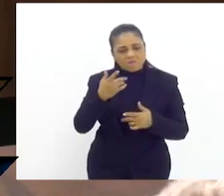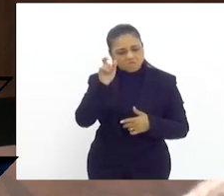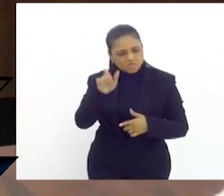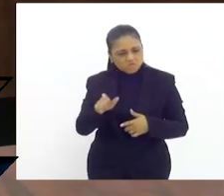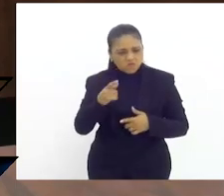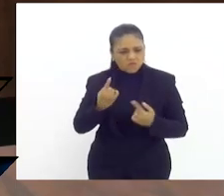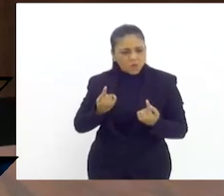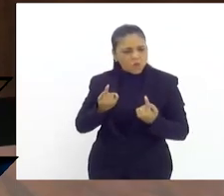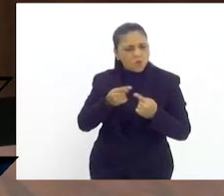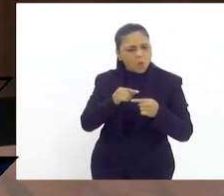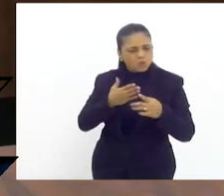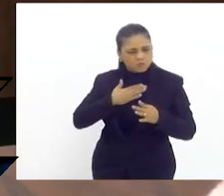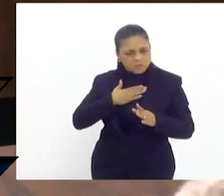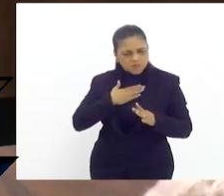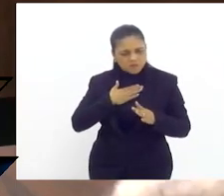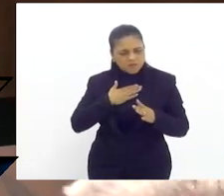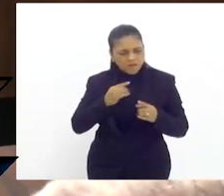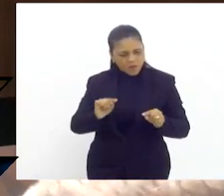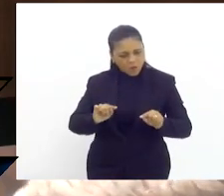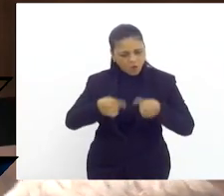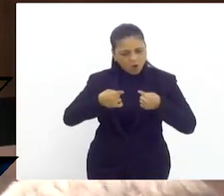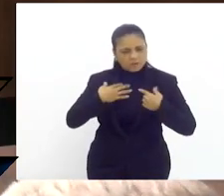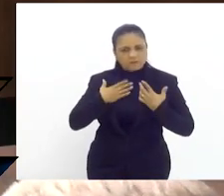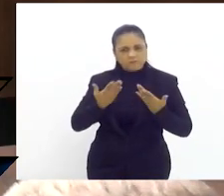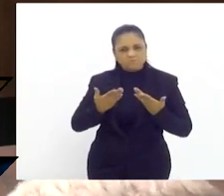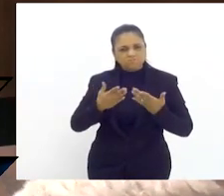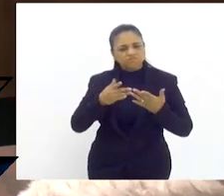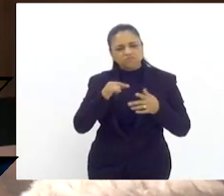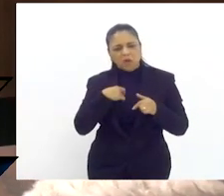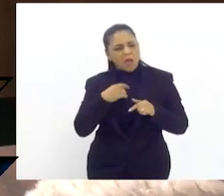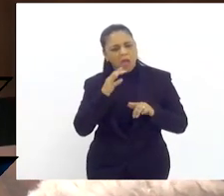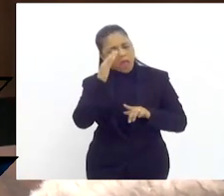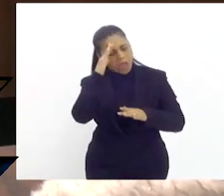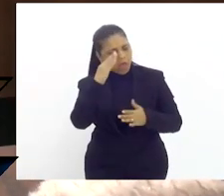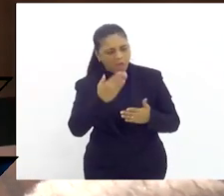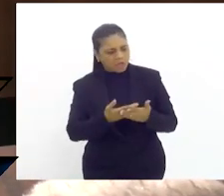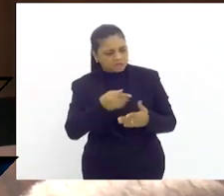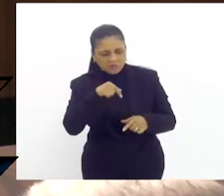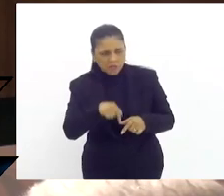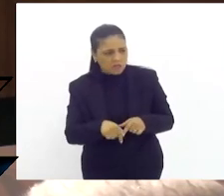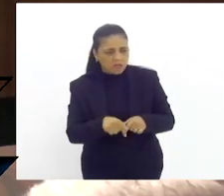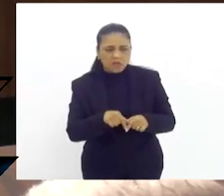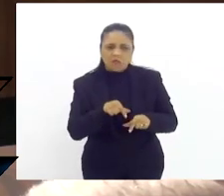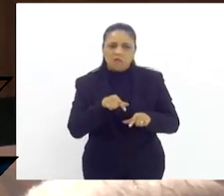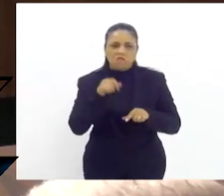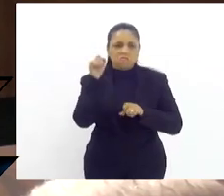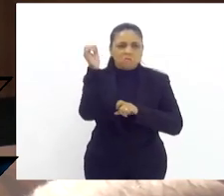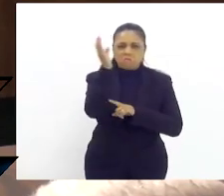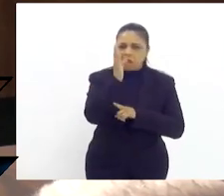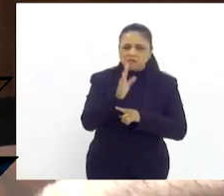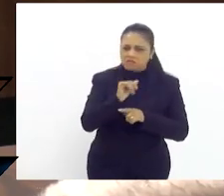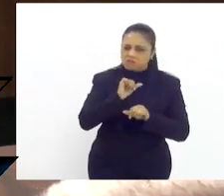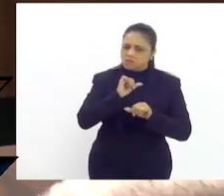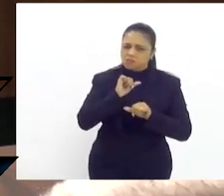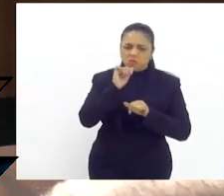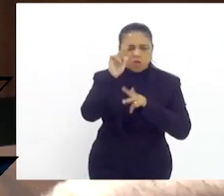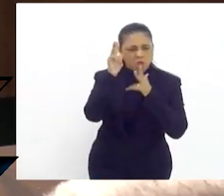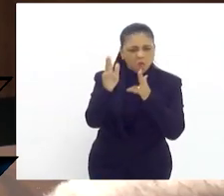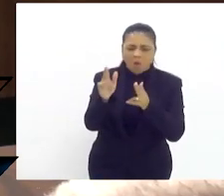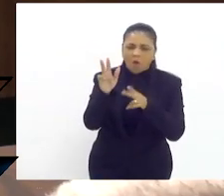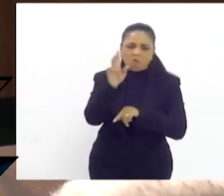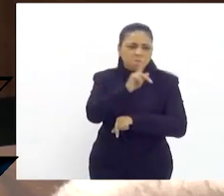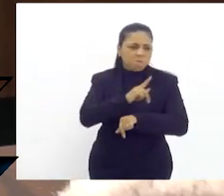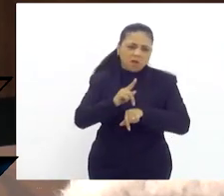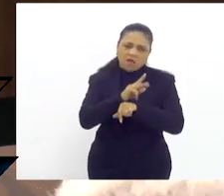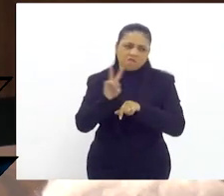Deputado Anderson Eu não creio que jamais aconteceria isso no estado do Rio de Janeiro ou no nosso Brasil mas eu de fato estou muito preocupado